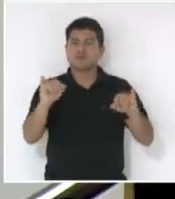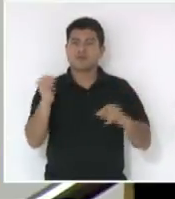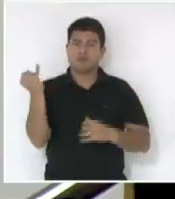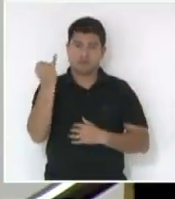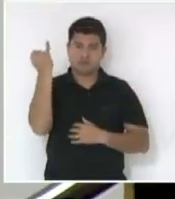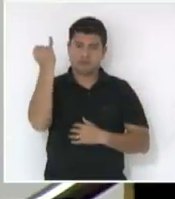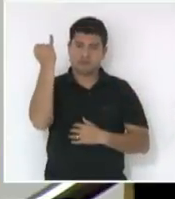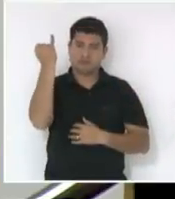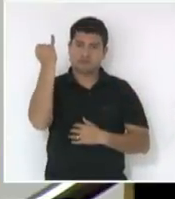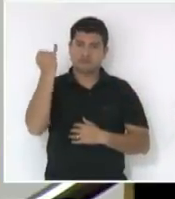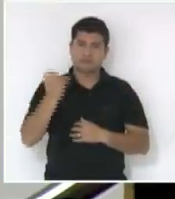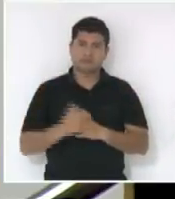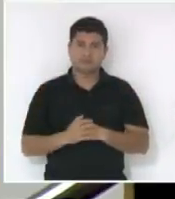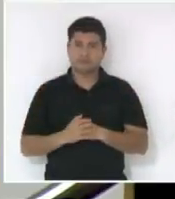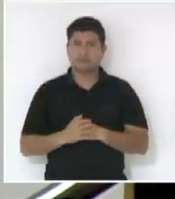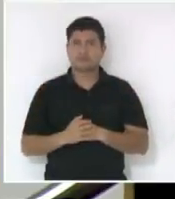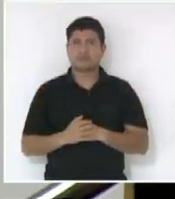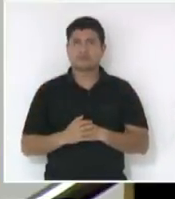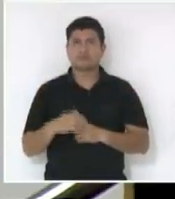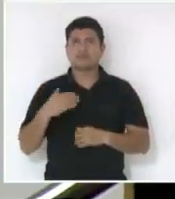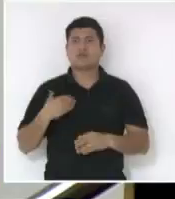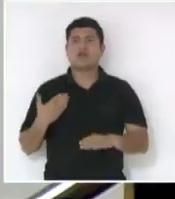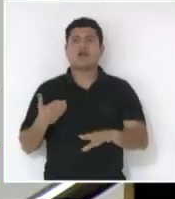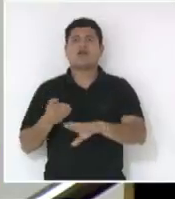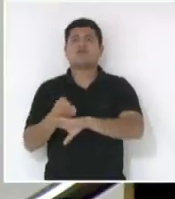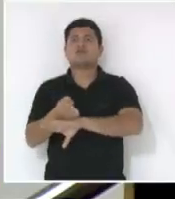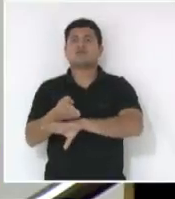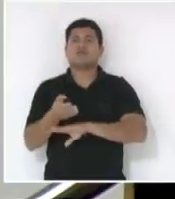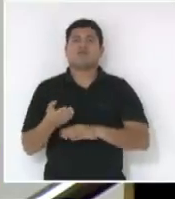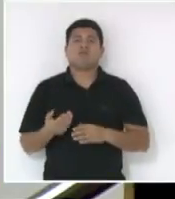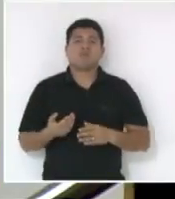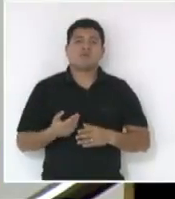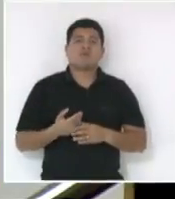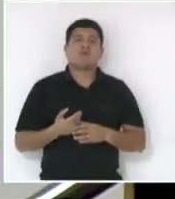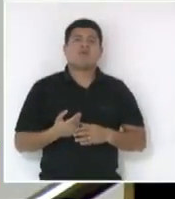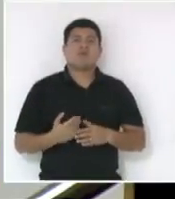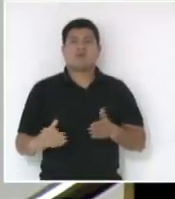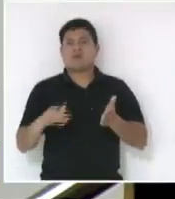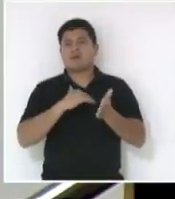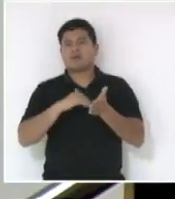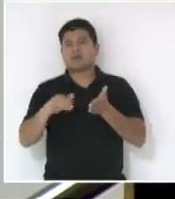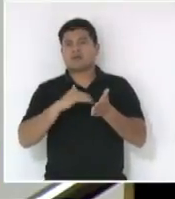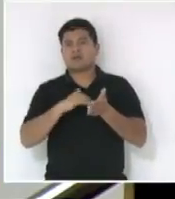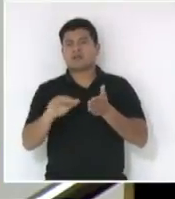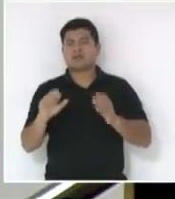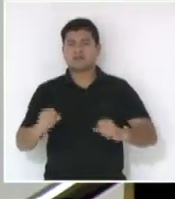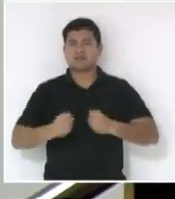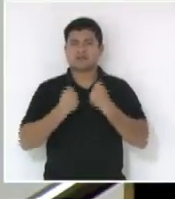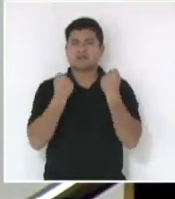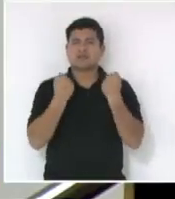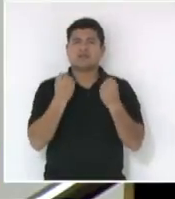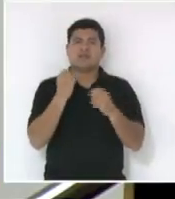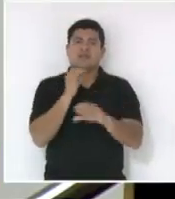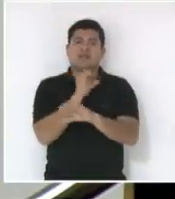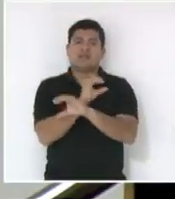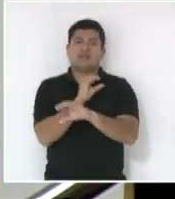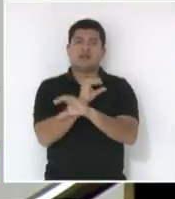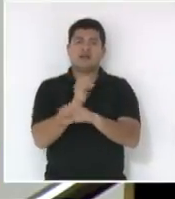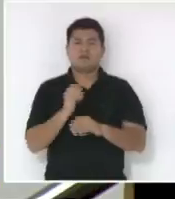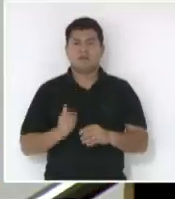importante. Eu estive na Secretaria de Estado de Defesa Civil de Santa Catarina,